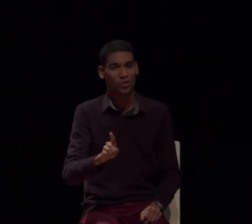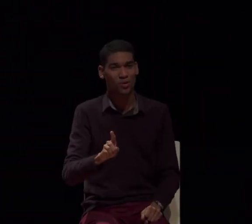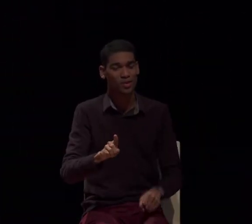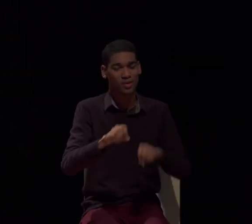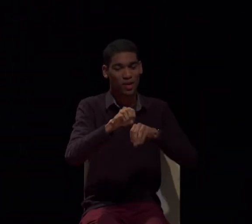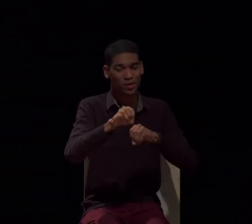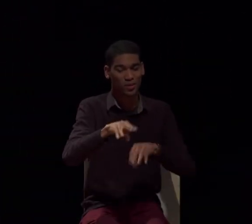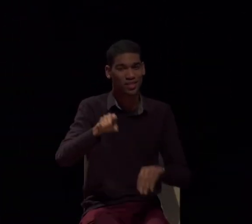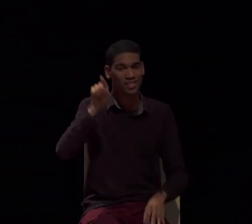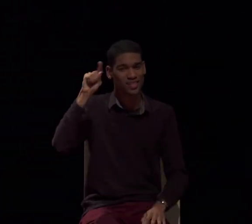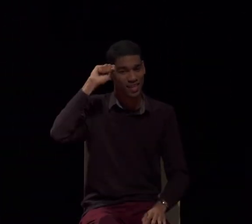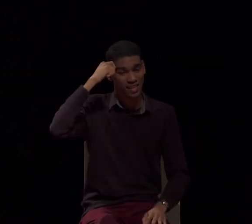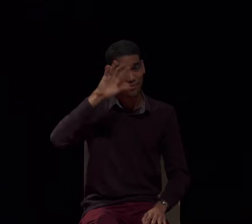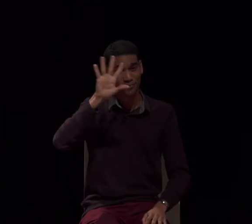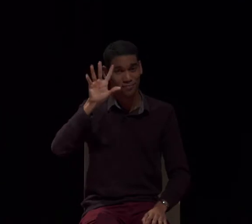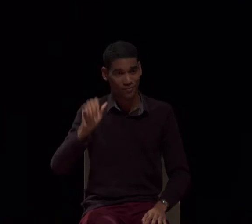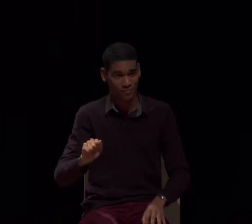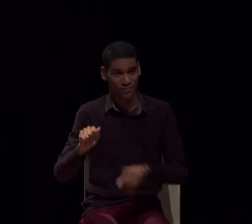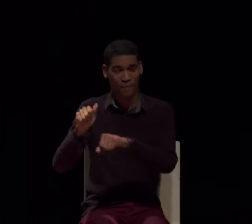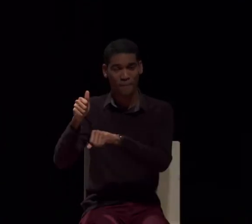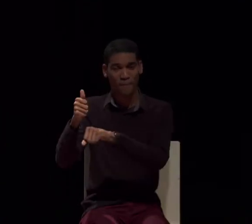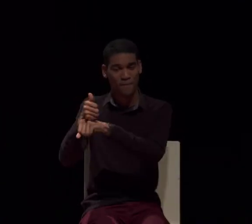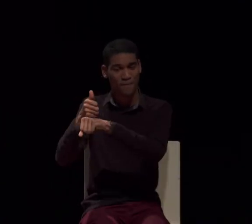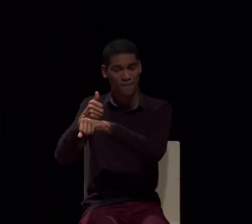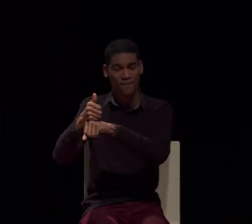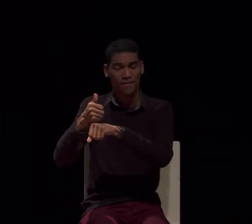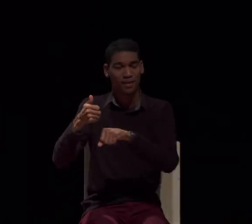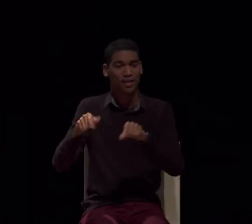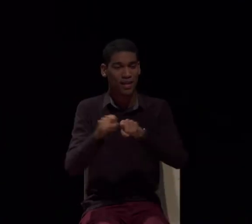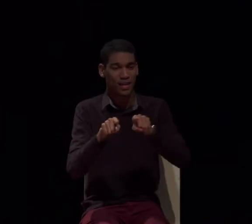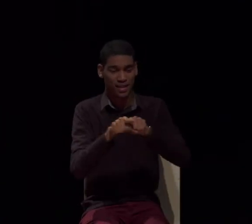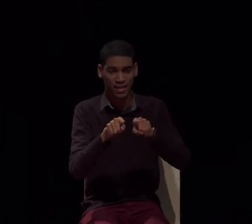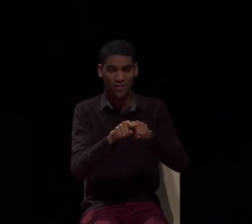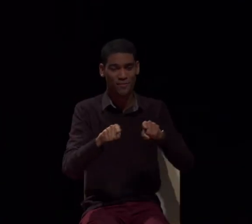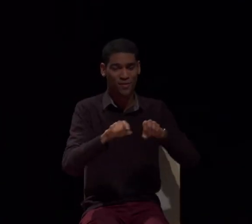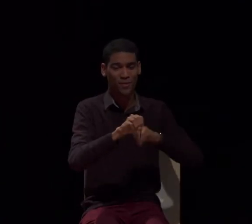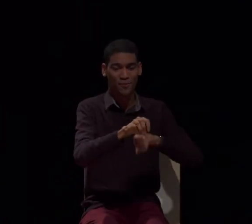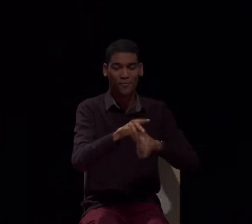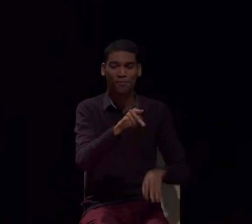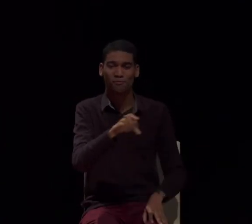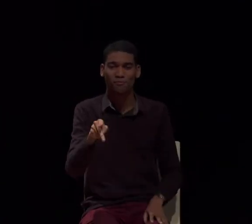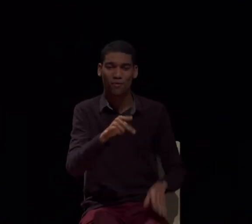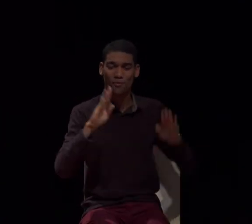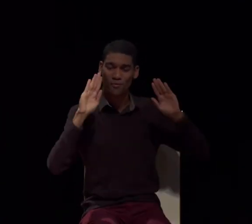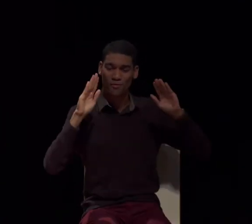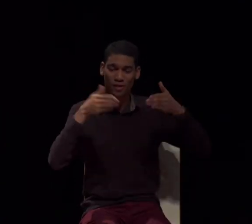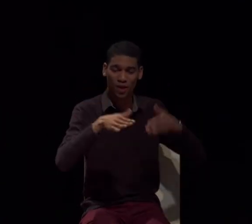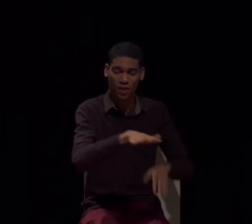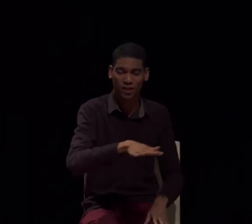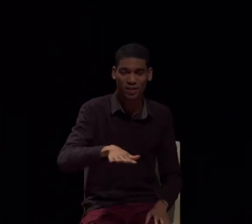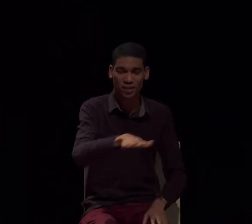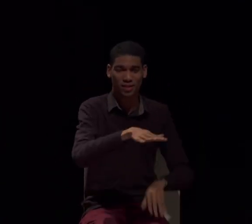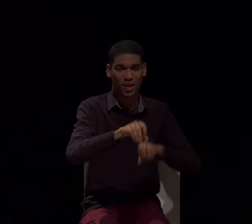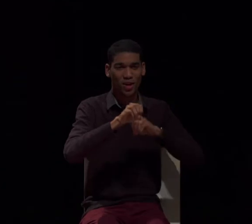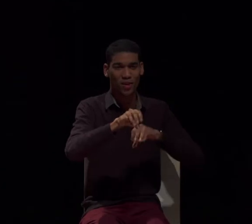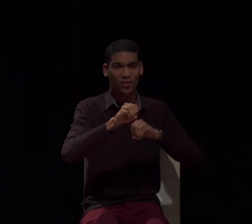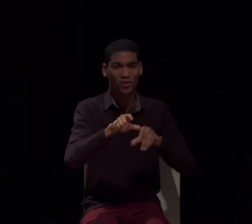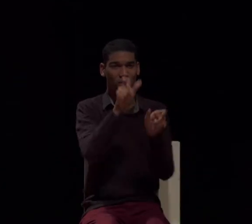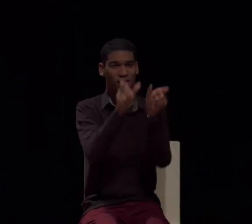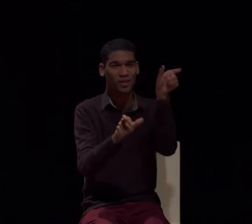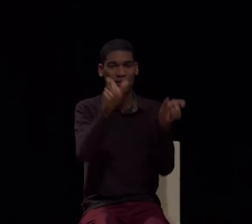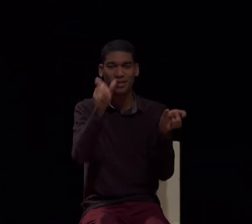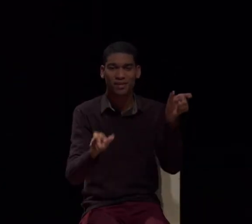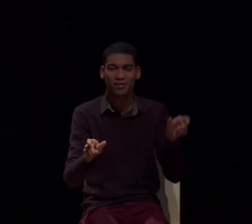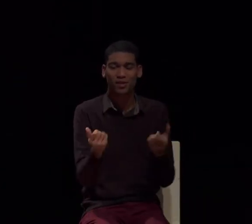lusófonos é formadora de gestores educacionais e professores com enfoque na área de educação de pessoas